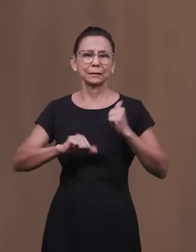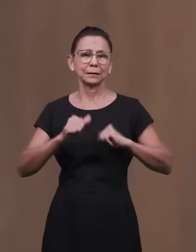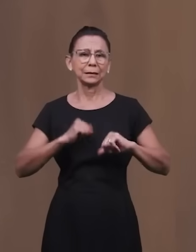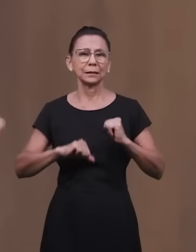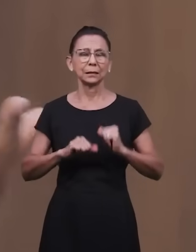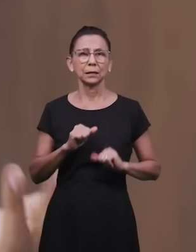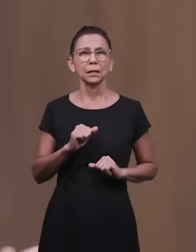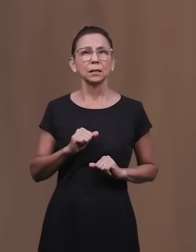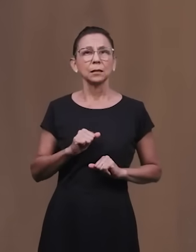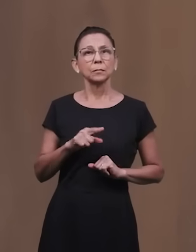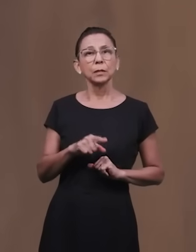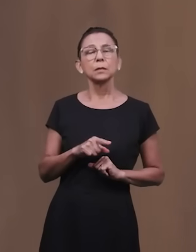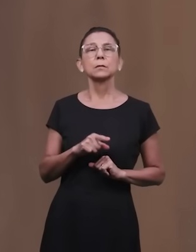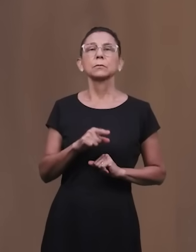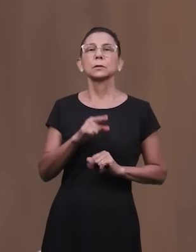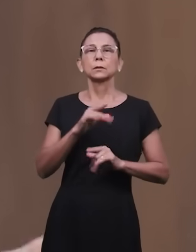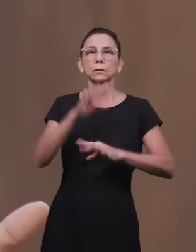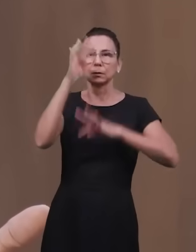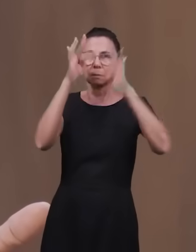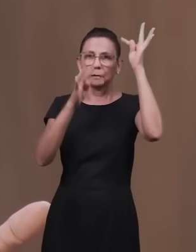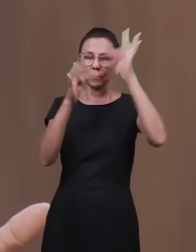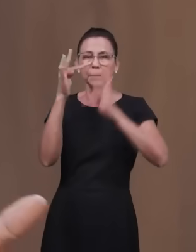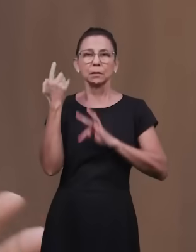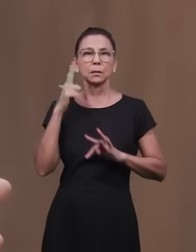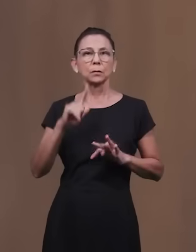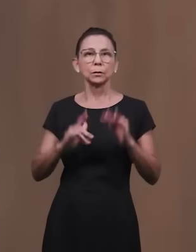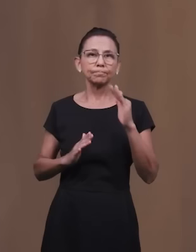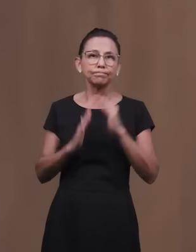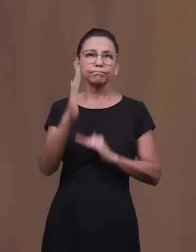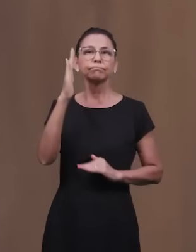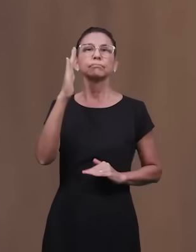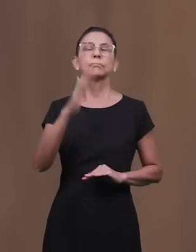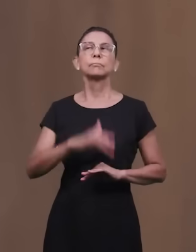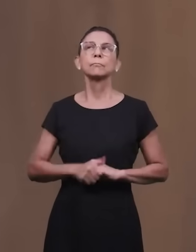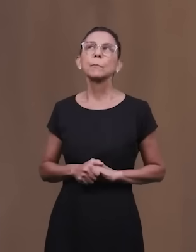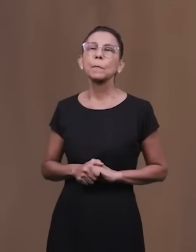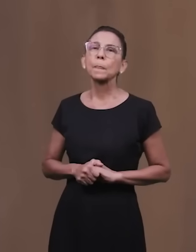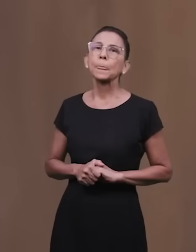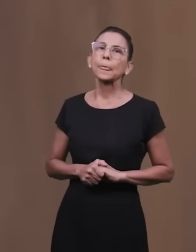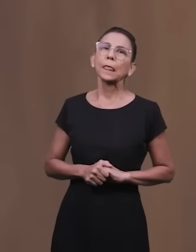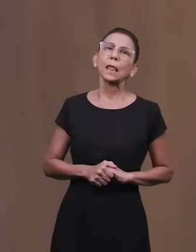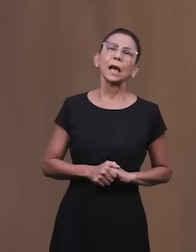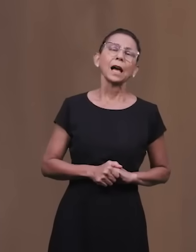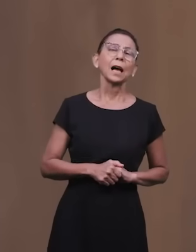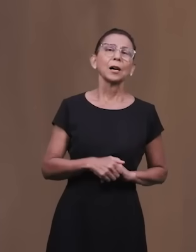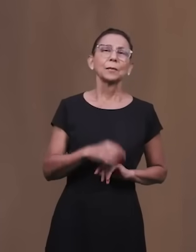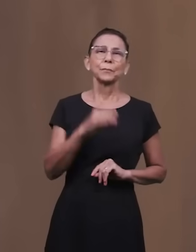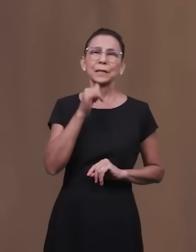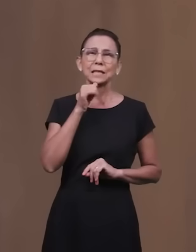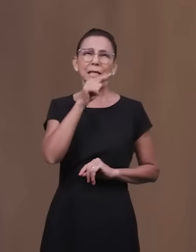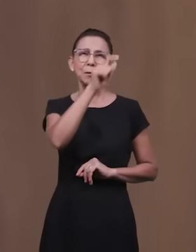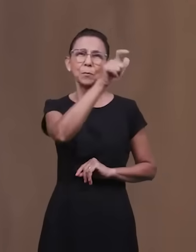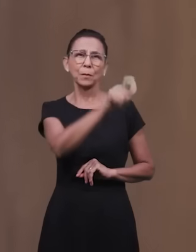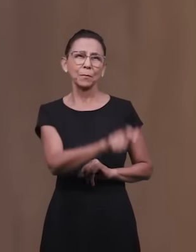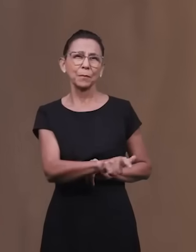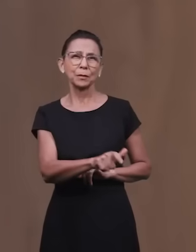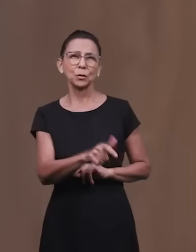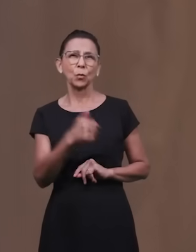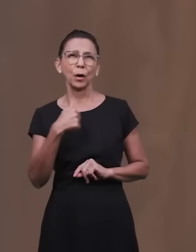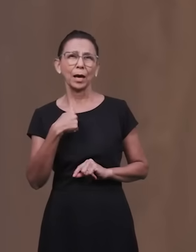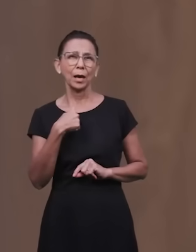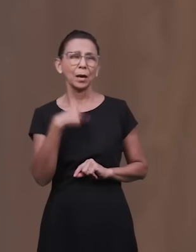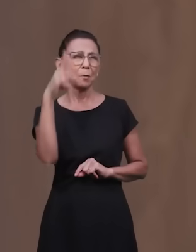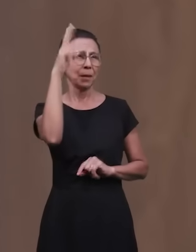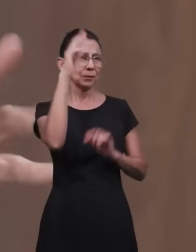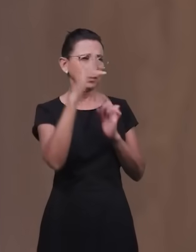aí, fortalecidos, a gente pode enfrentar de uma forma diferente. Então, aquilo que eu sofria tanto porque achava que o outro estava